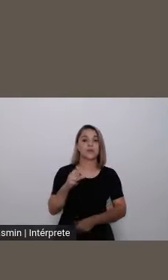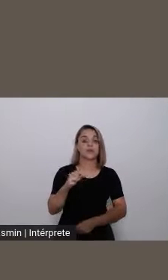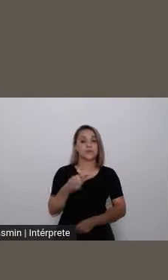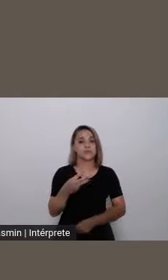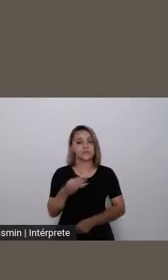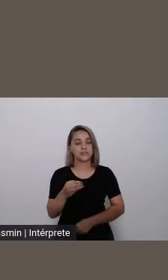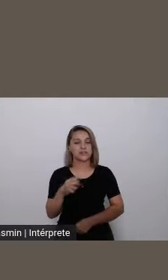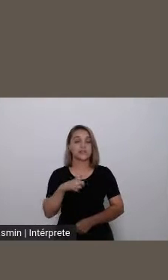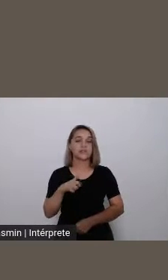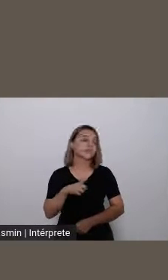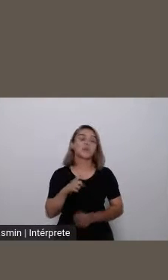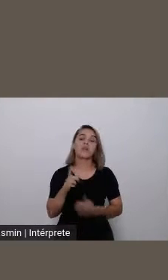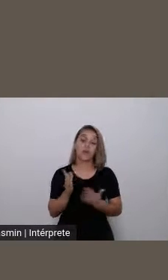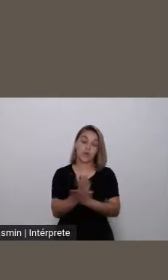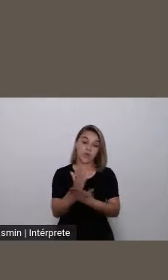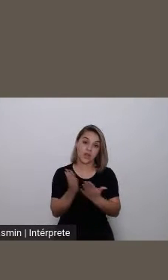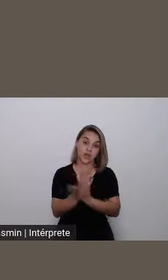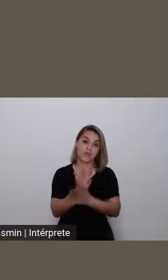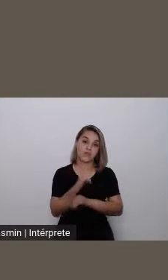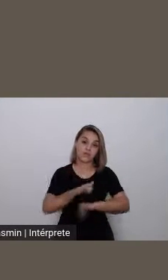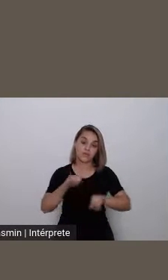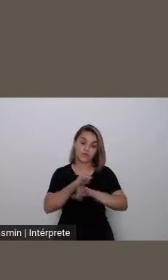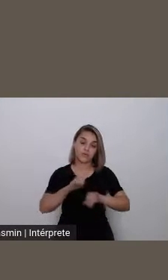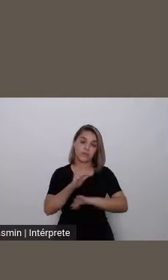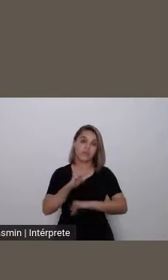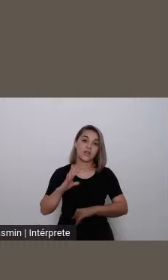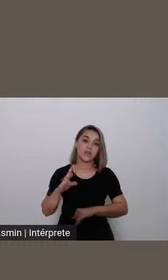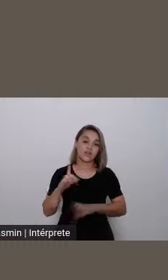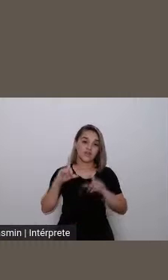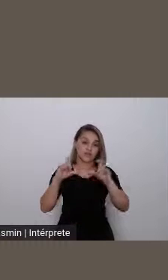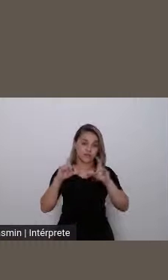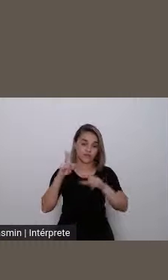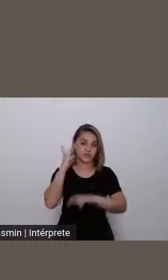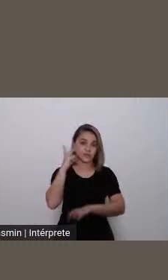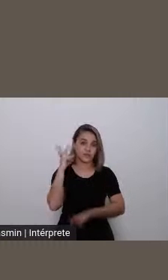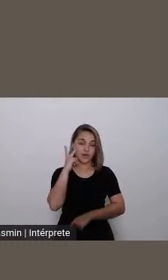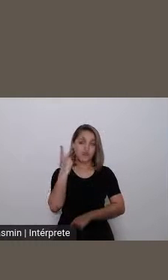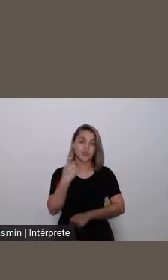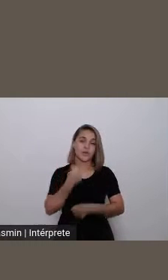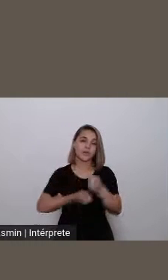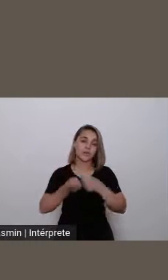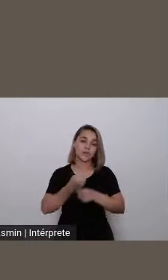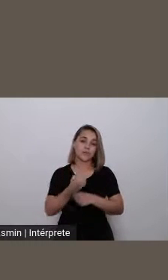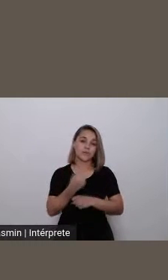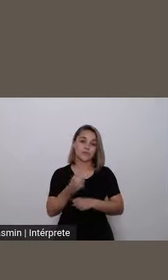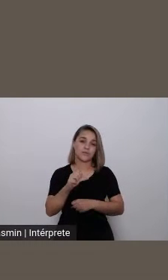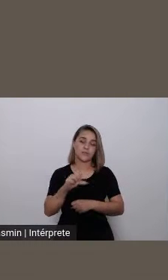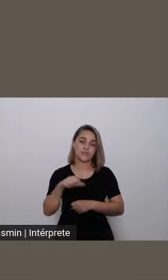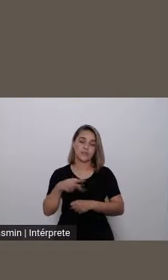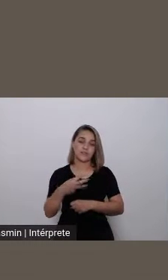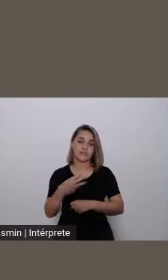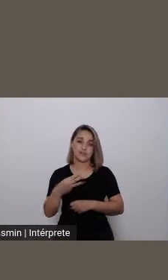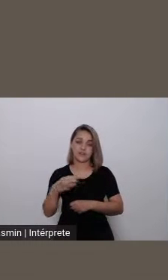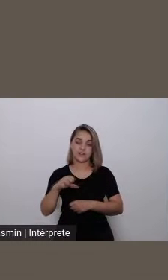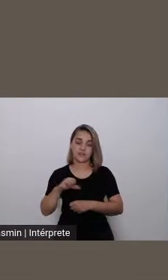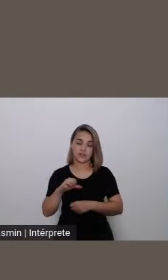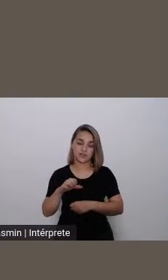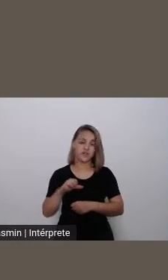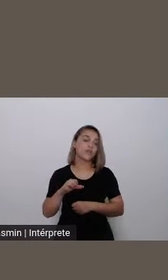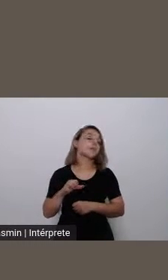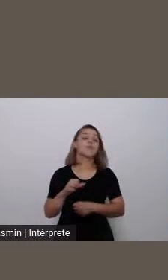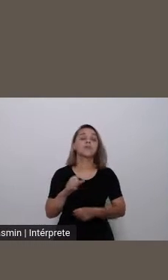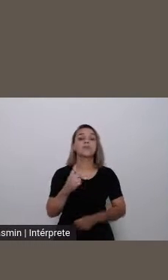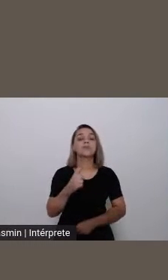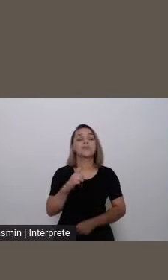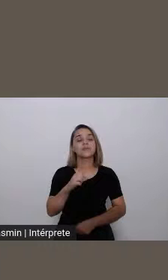livro Noticiário Geral da Fotografia Paulistana, de 1839 a 1900, com o Paulo César Alves Goulart, que ganhou o